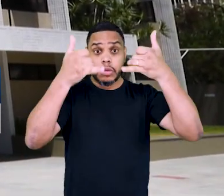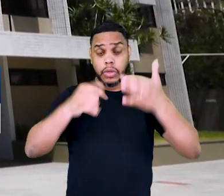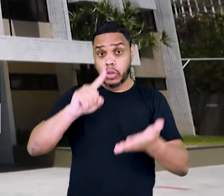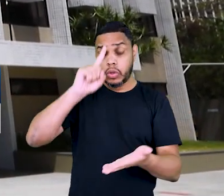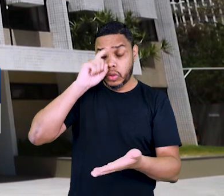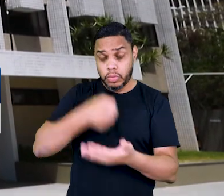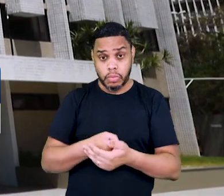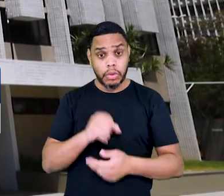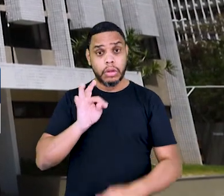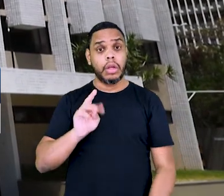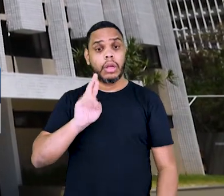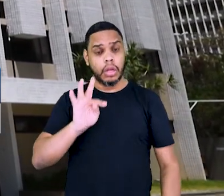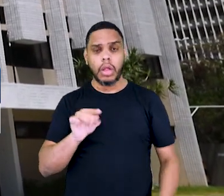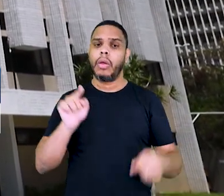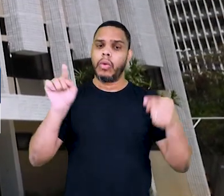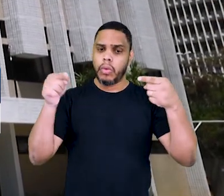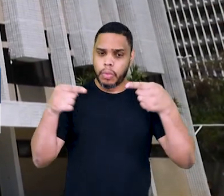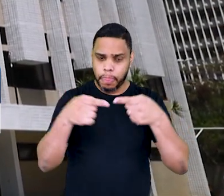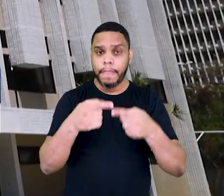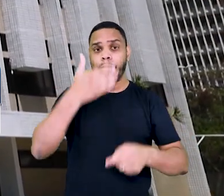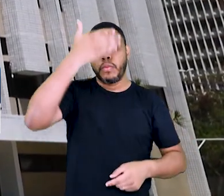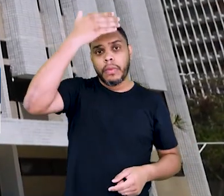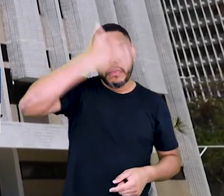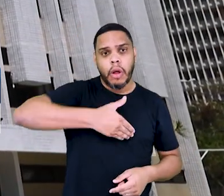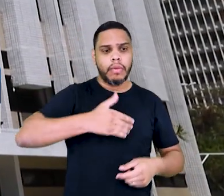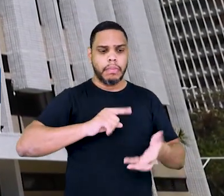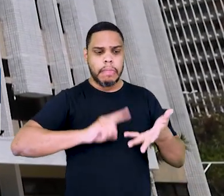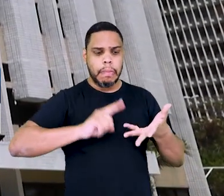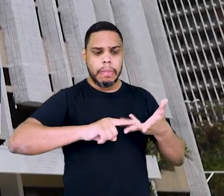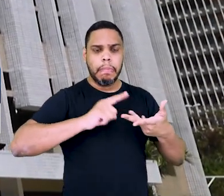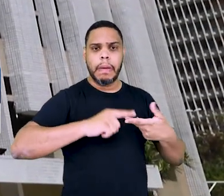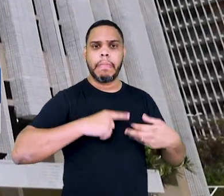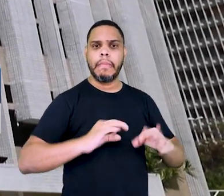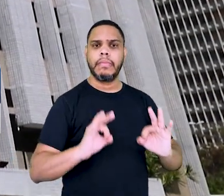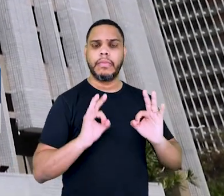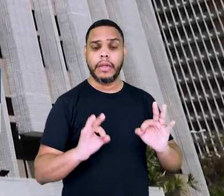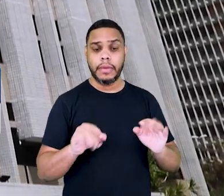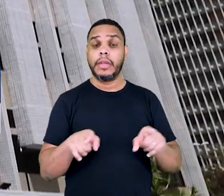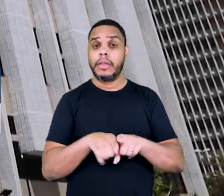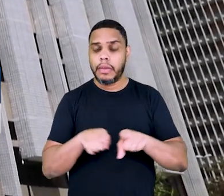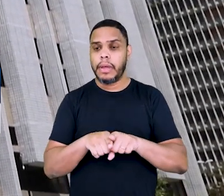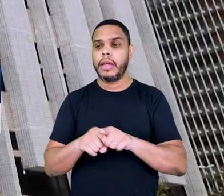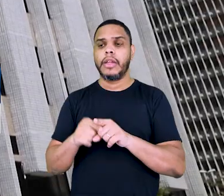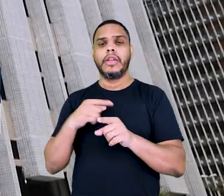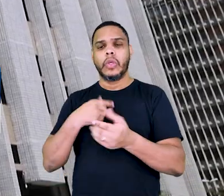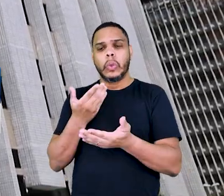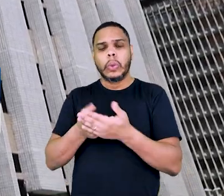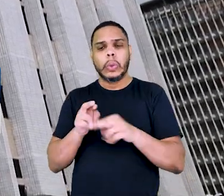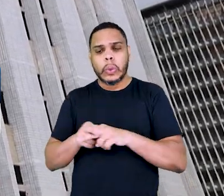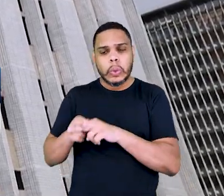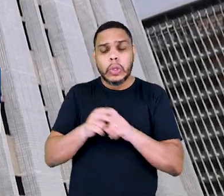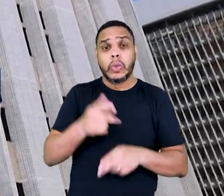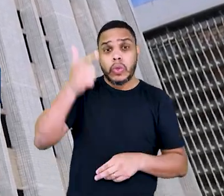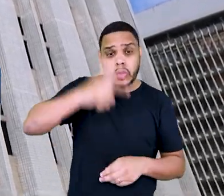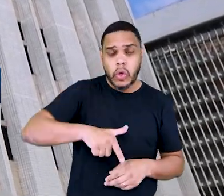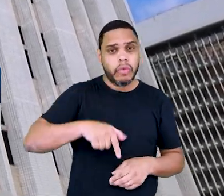Regional se baseou em provas consistentes e que a revisão dos fatos na instância superior